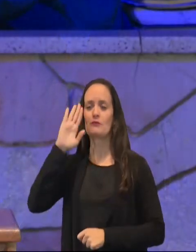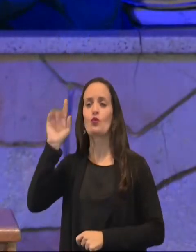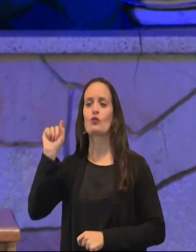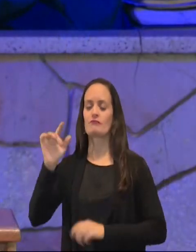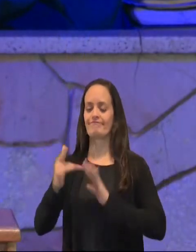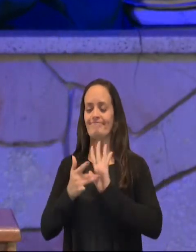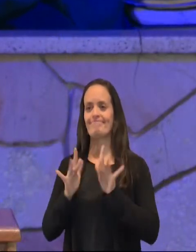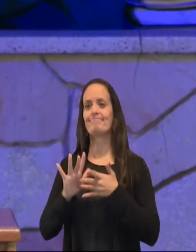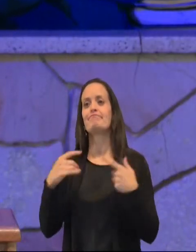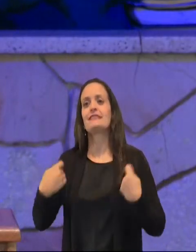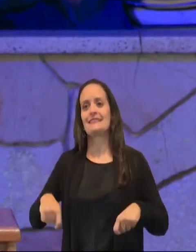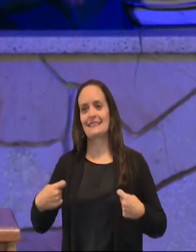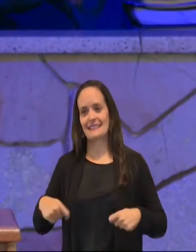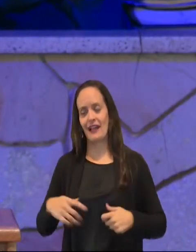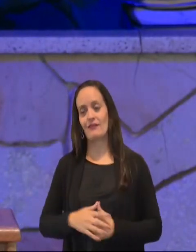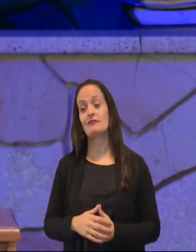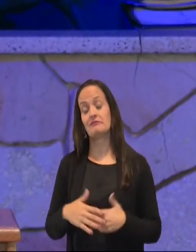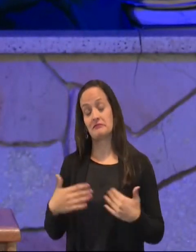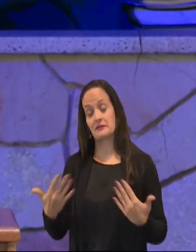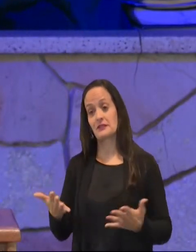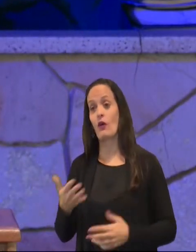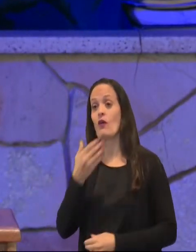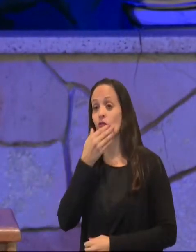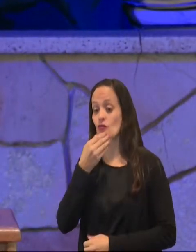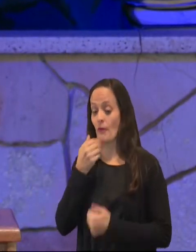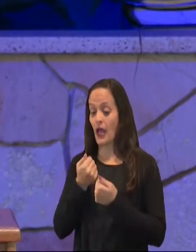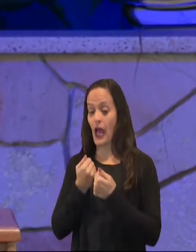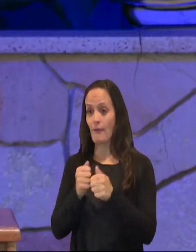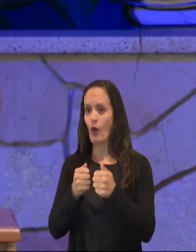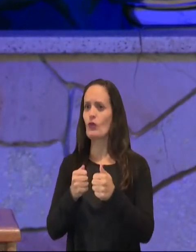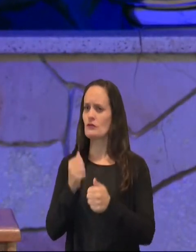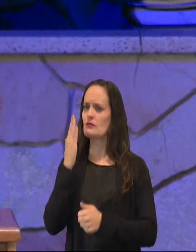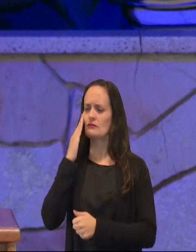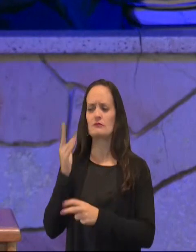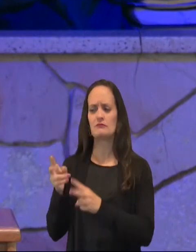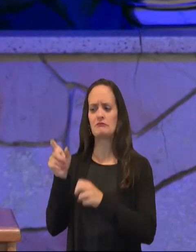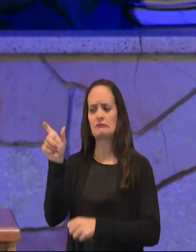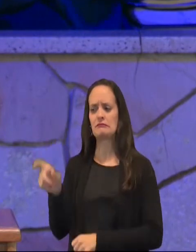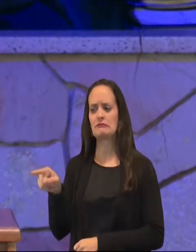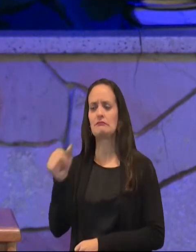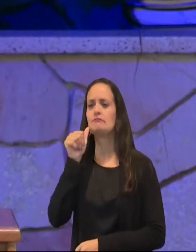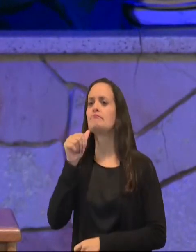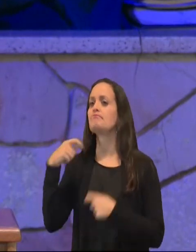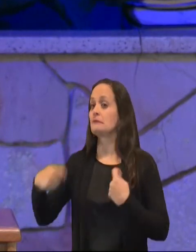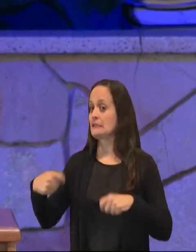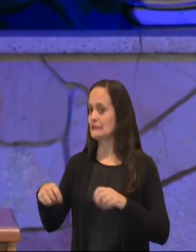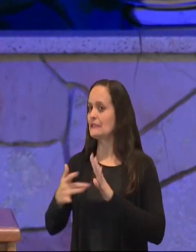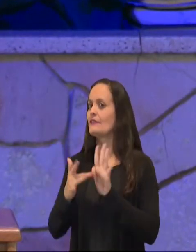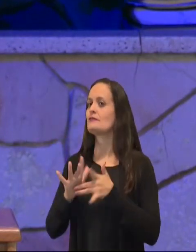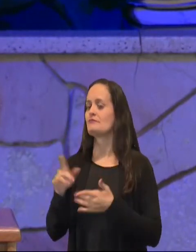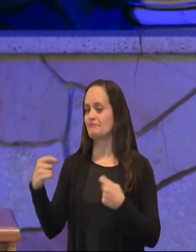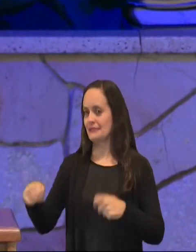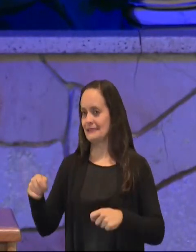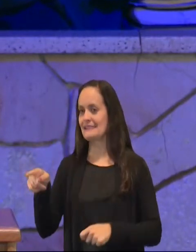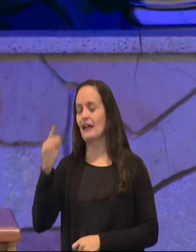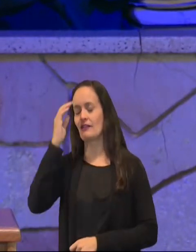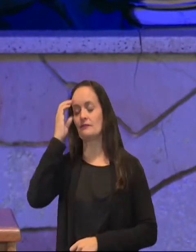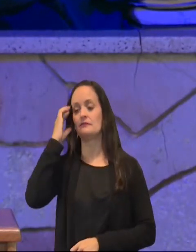E os discípulos sabiam disso, os apóstolos sabiam disso. Aquela jovem também estava presa